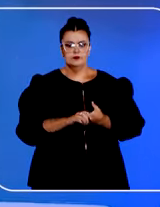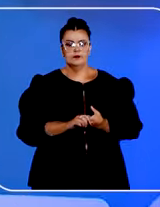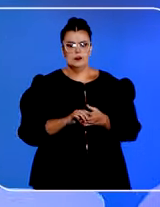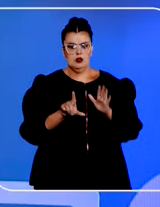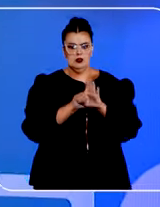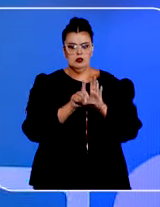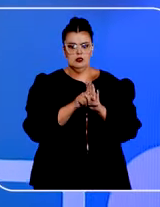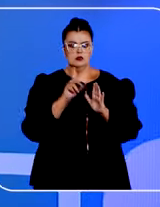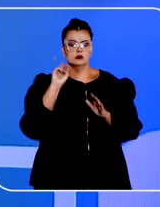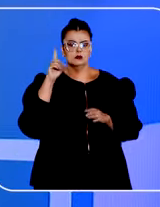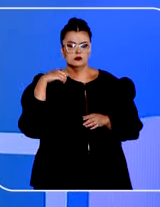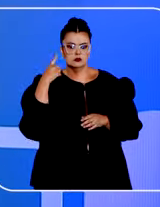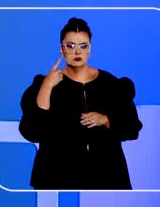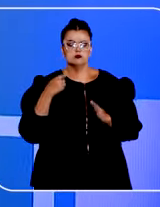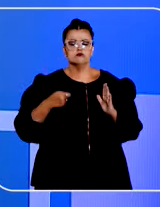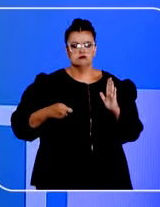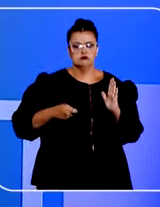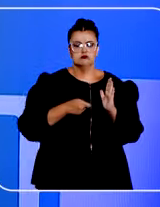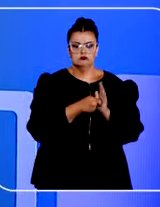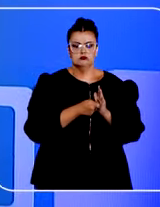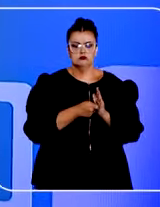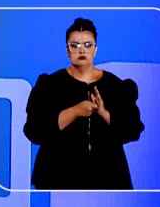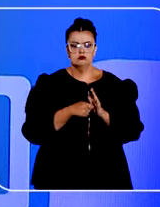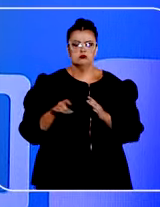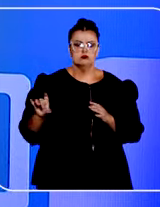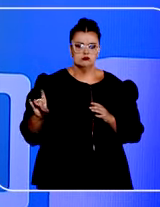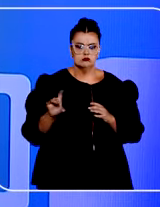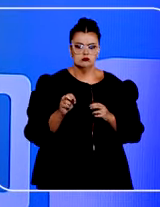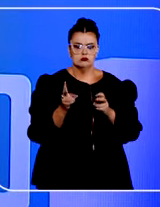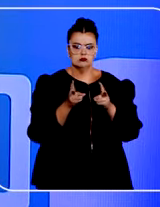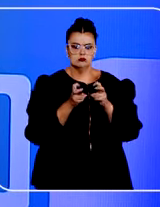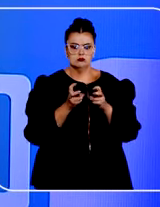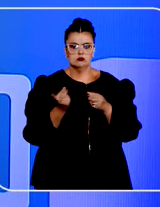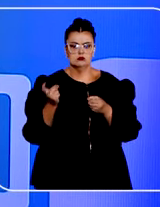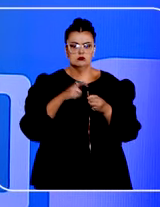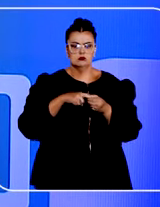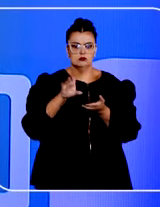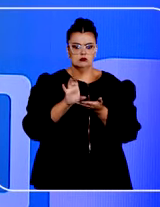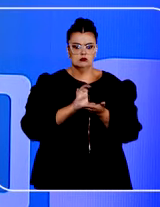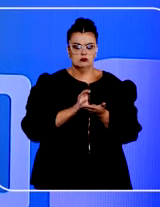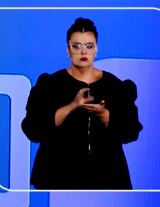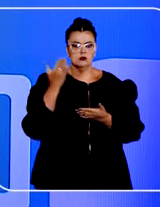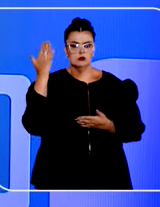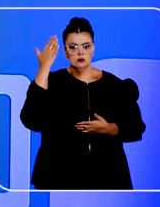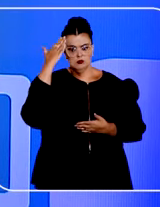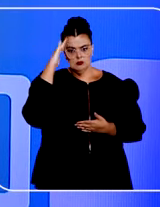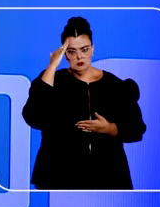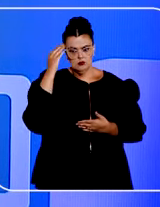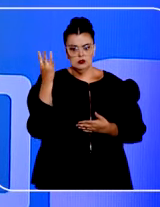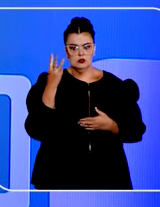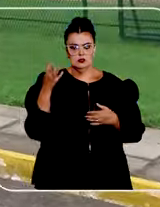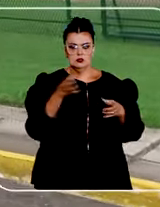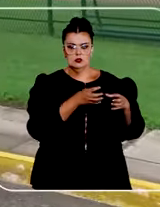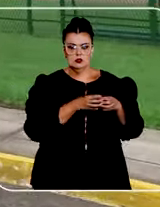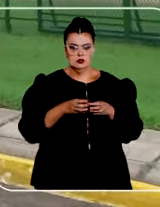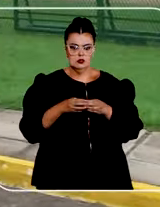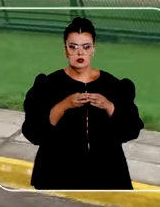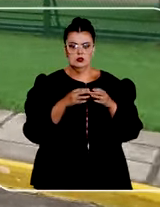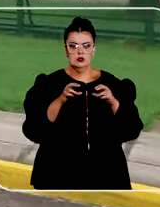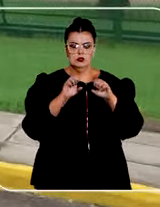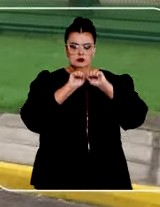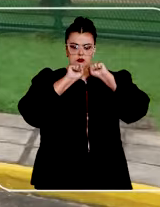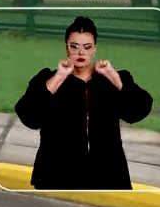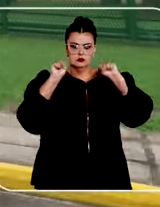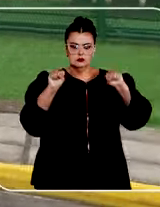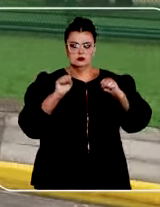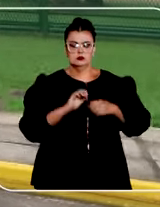entrar com uma ação autônoma para cobrar os honorários Esse foi o entendimento adotado pela terceira turma o colegiado